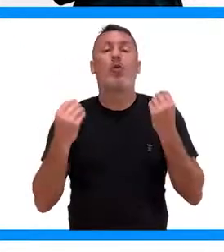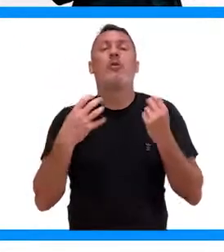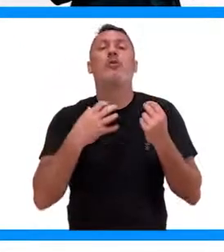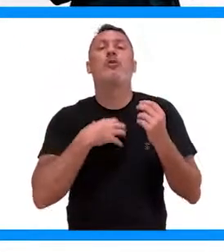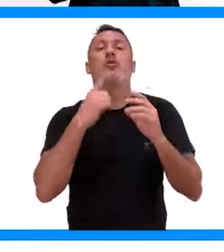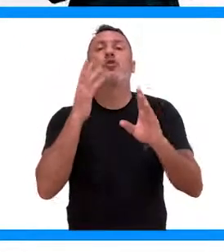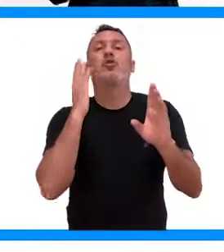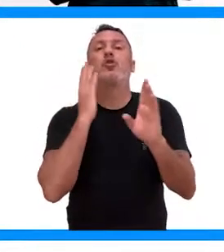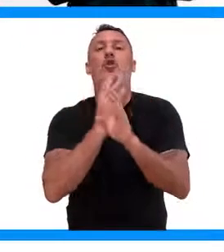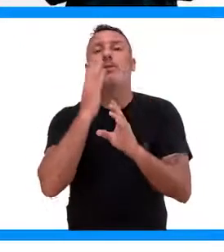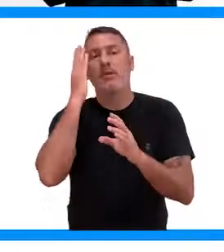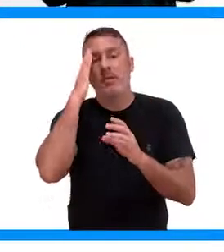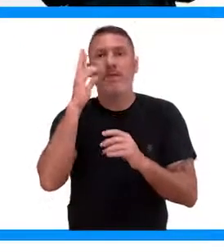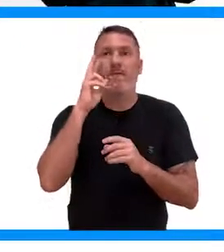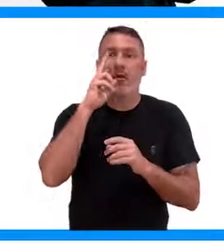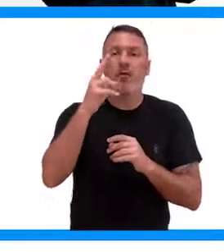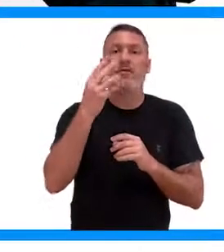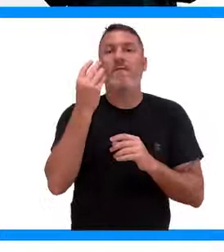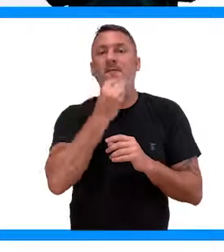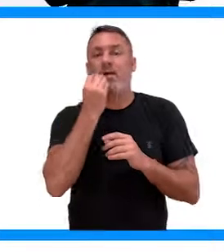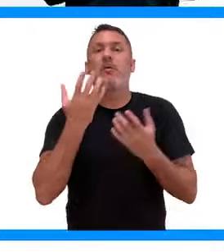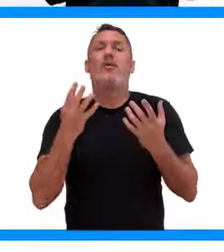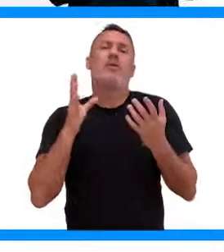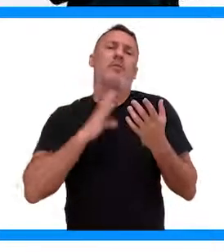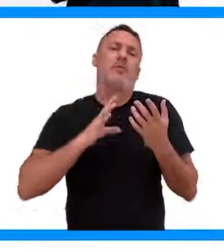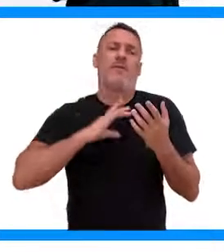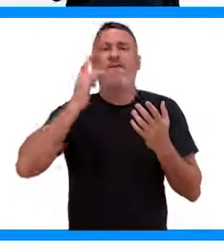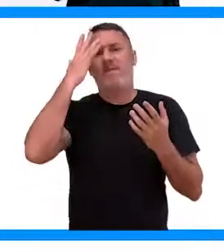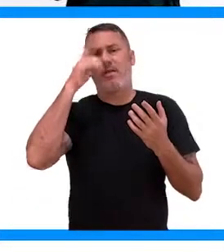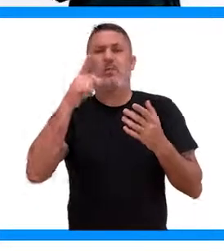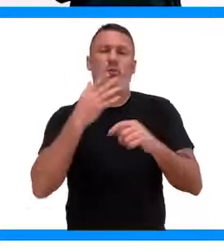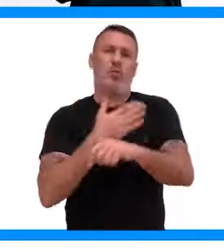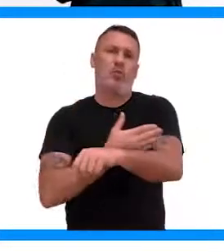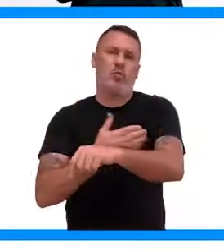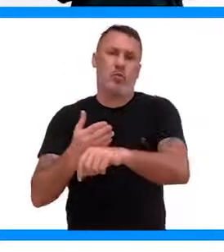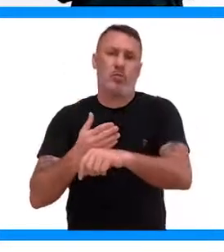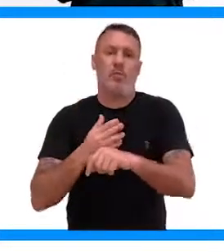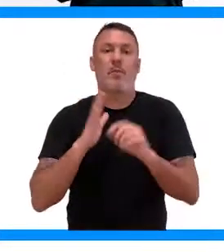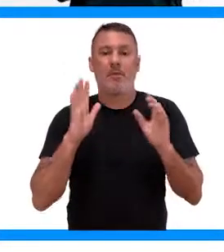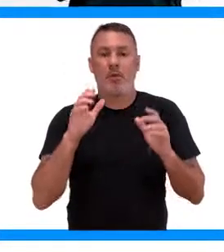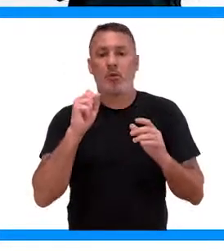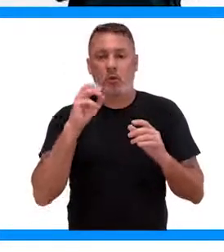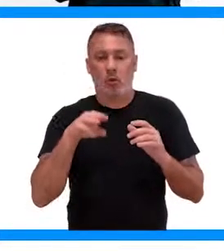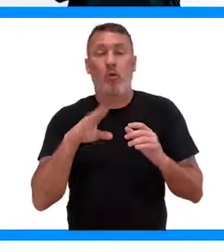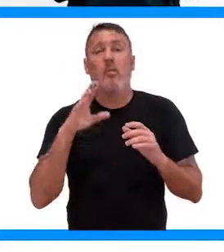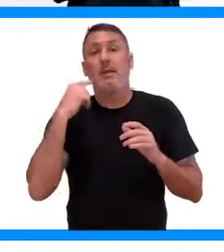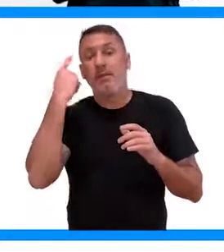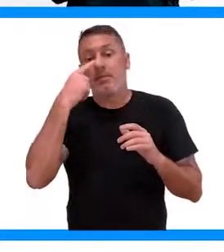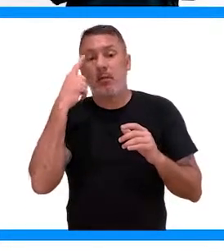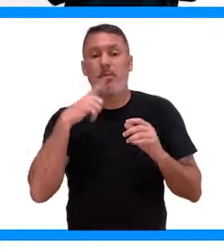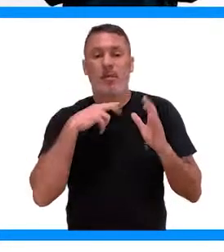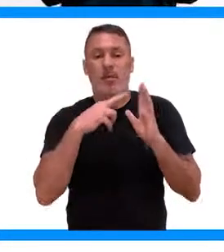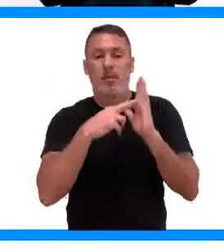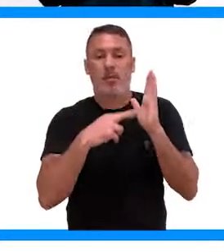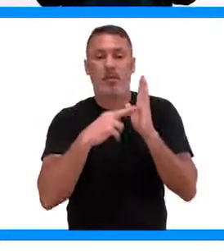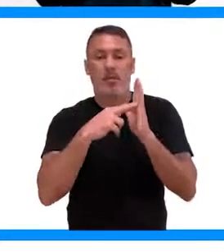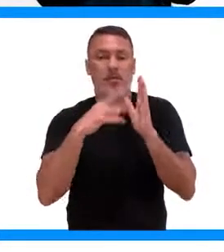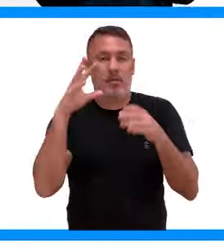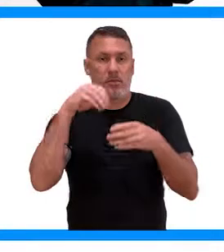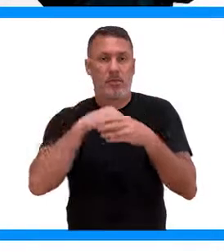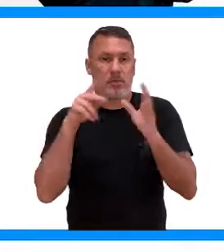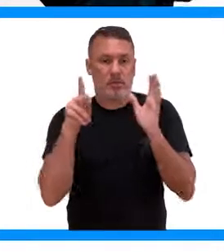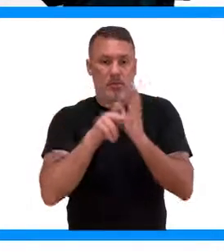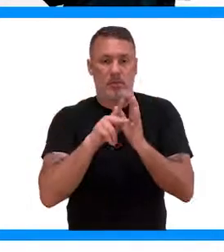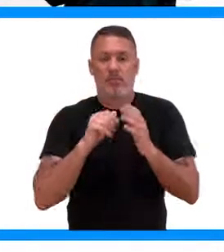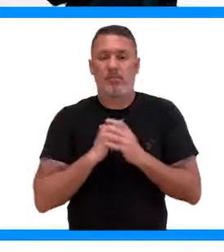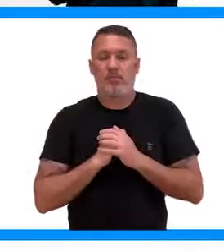Né? Então, como que a gente descobre que a sílaba é forte? Português é fácil porque a gente já está acostumado com o som, mas em espanhol tem a regrinha